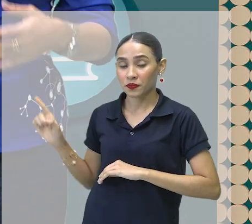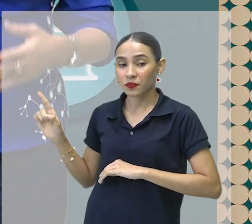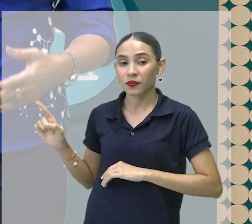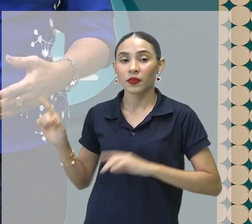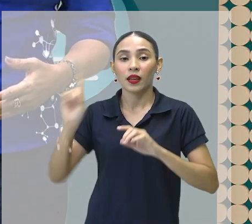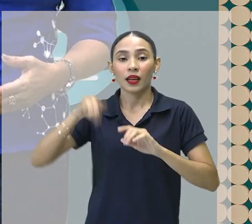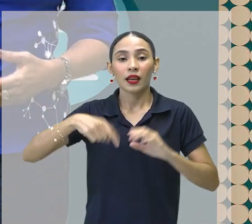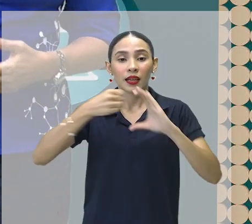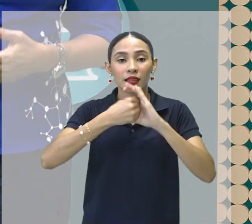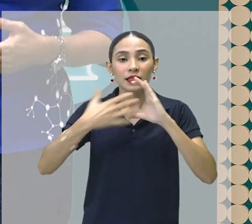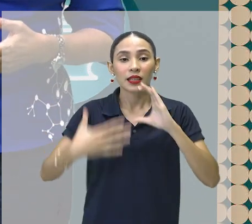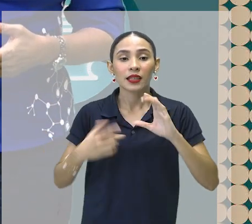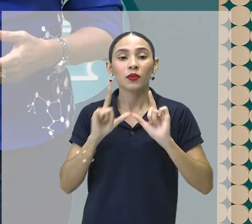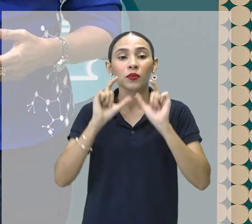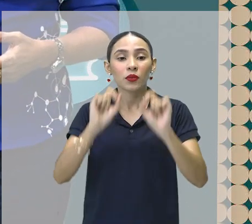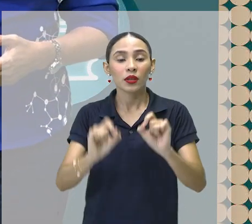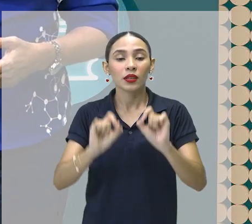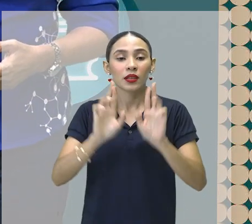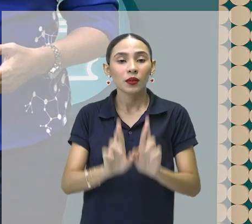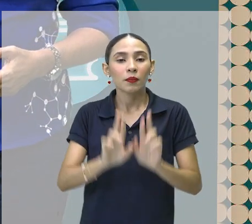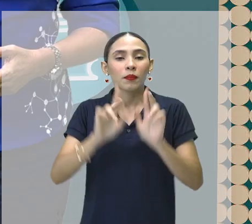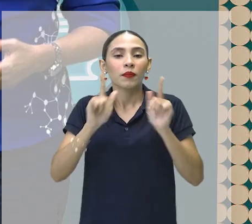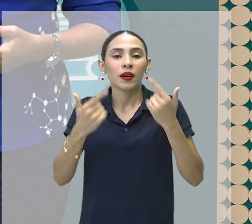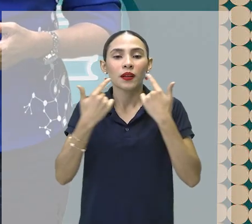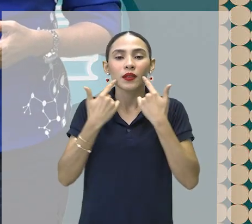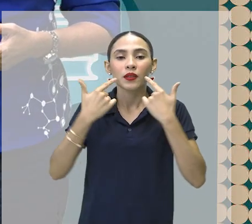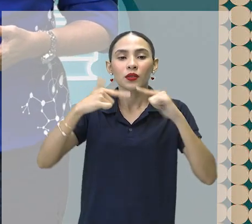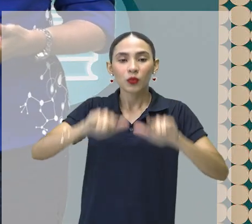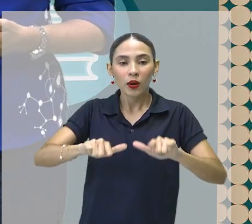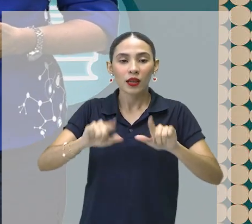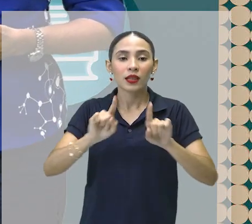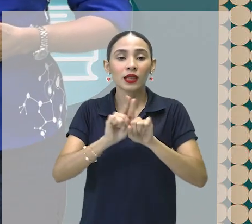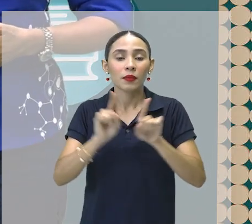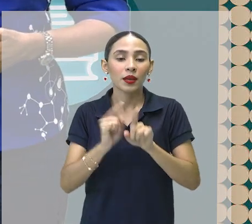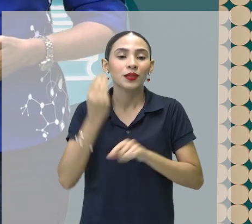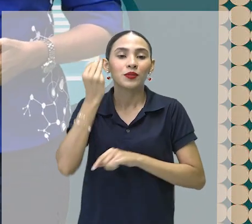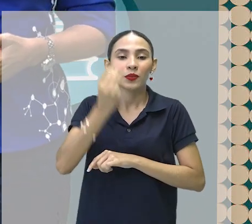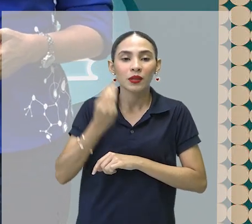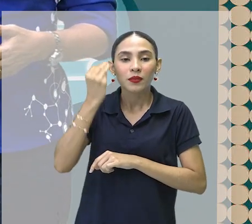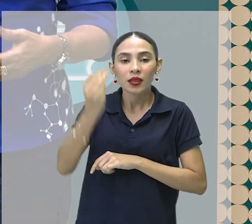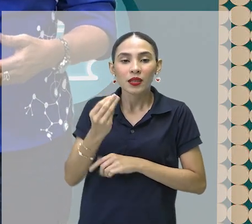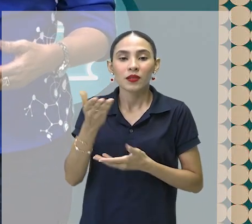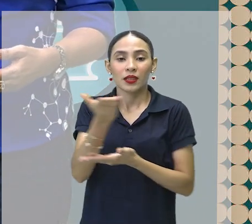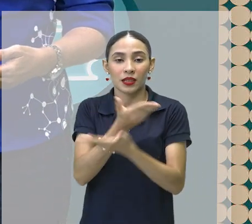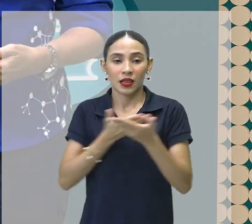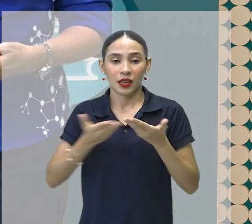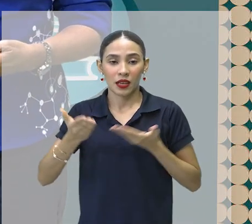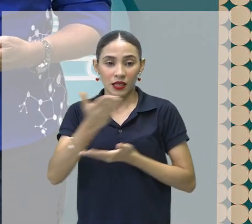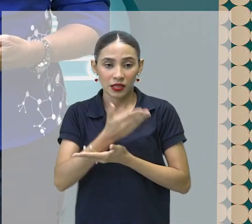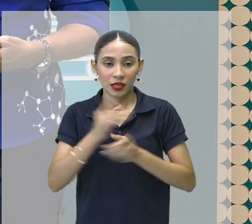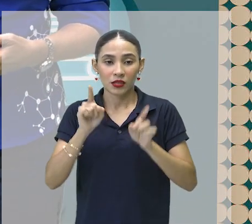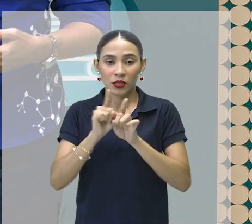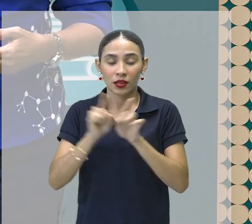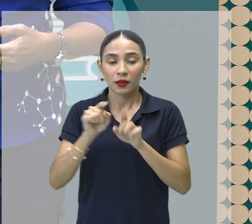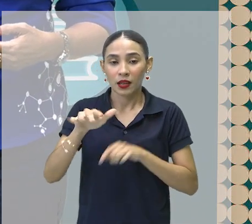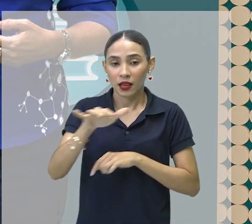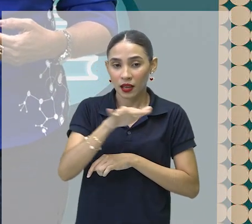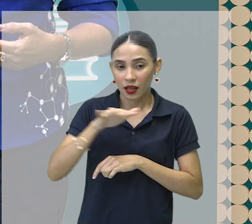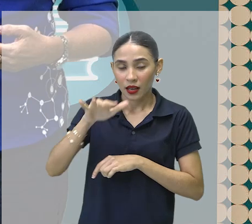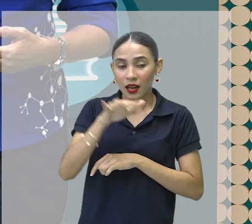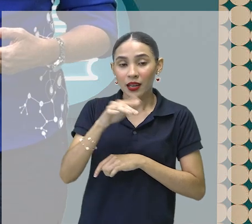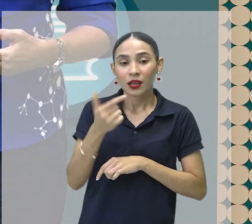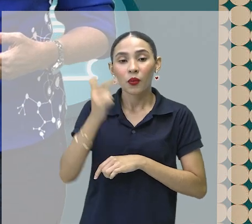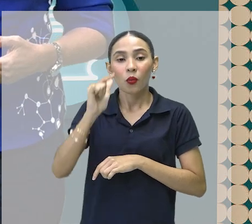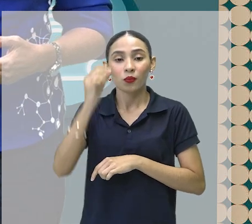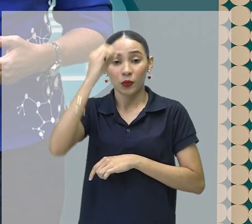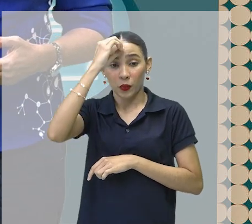contemporânea é caracterizada pela diversidade de linguagens, pela experimentação e pela interação com outras